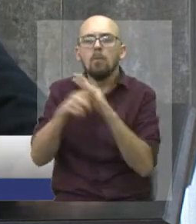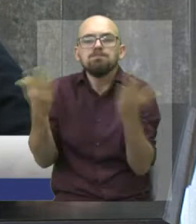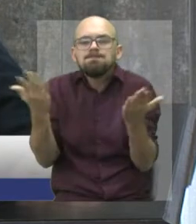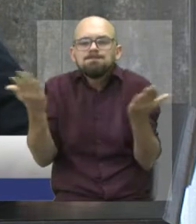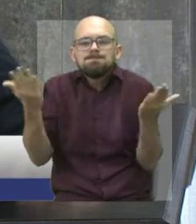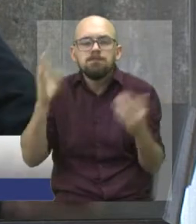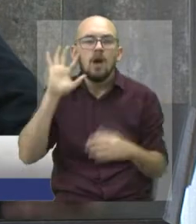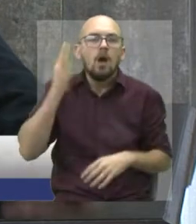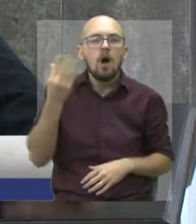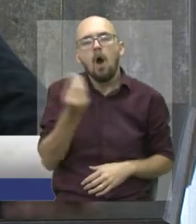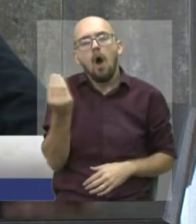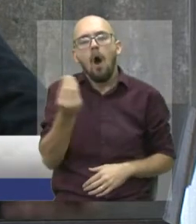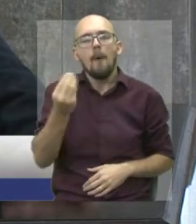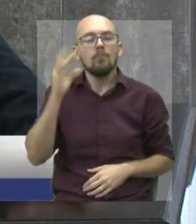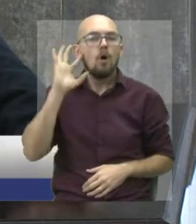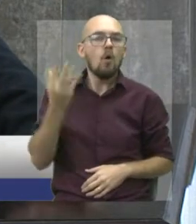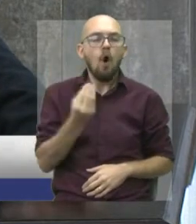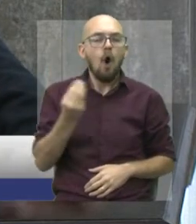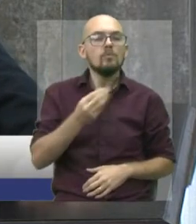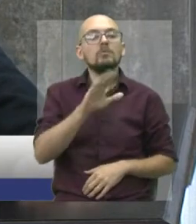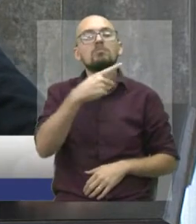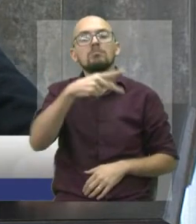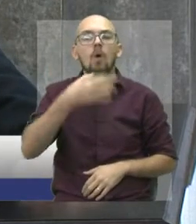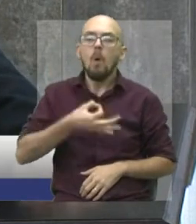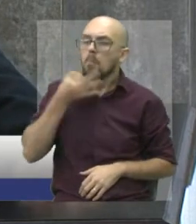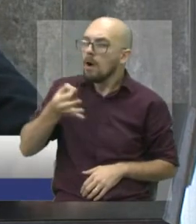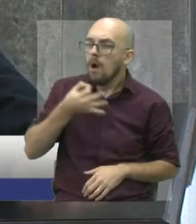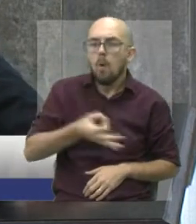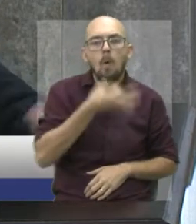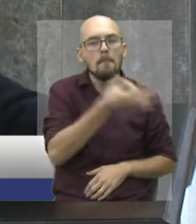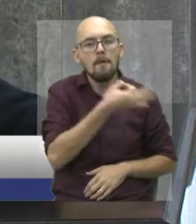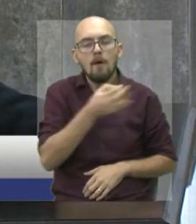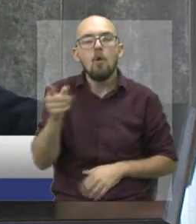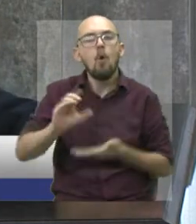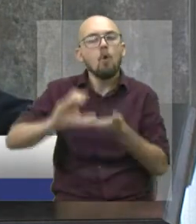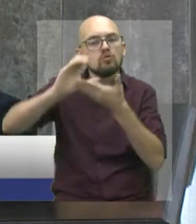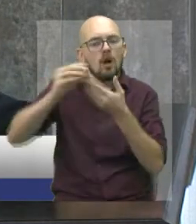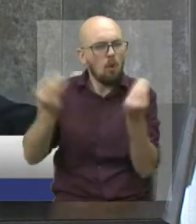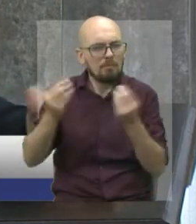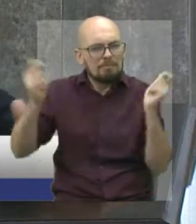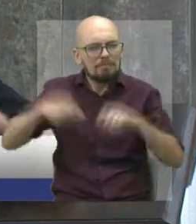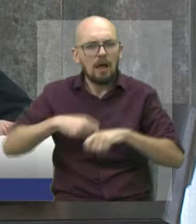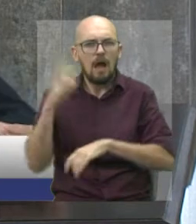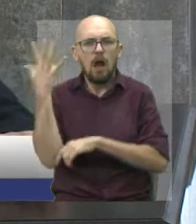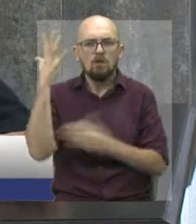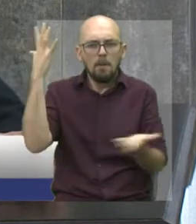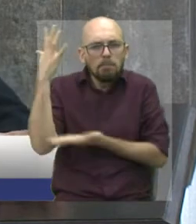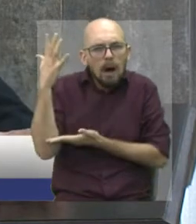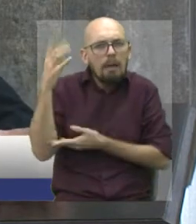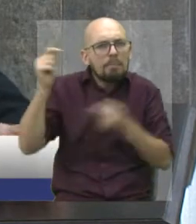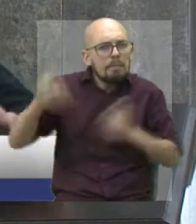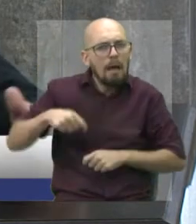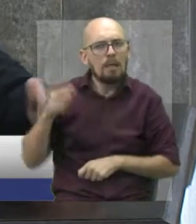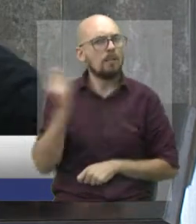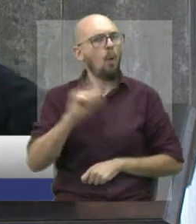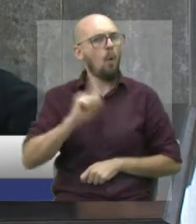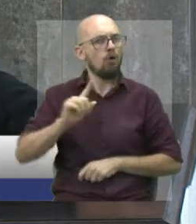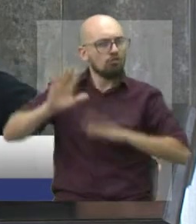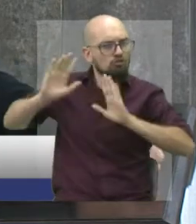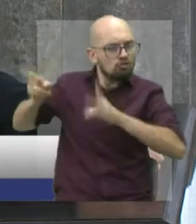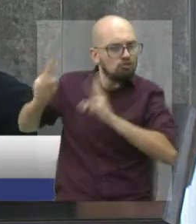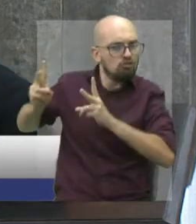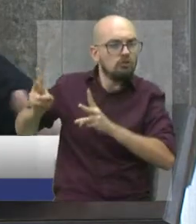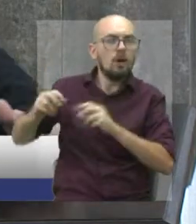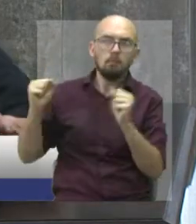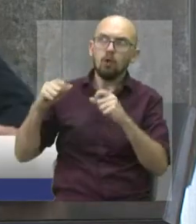uma solução para isso, quer um parecer do CONDEMA a respeito disso. Pode ser cortada? Não pode ser cortada? Pode